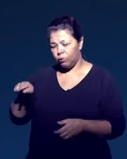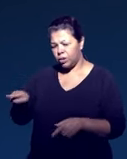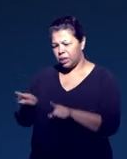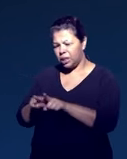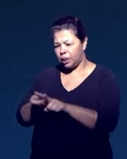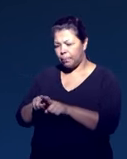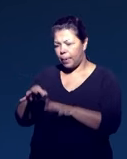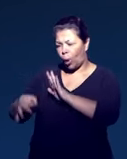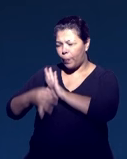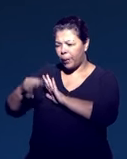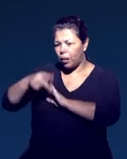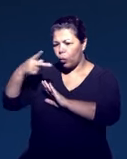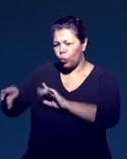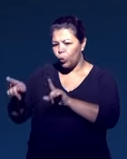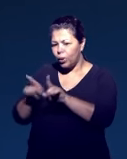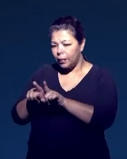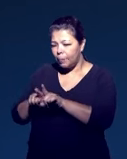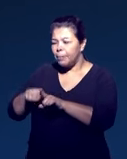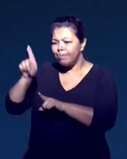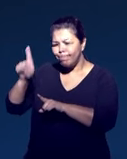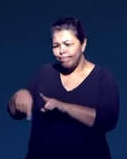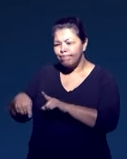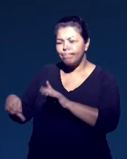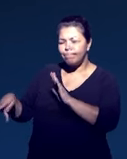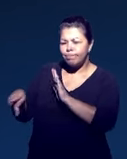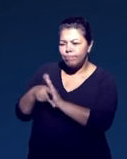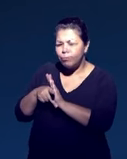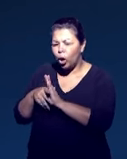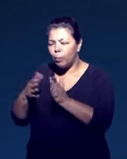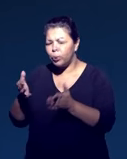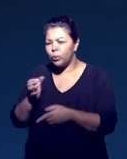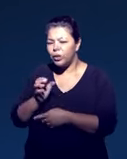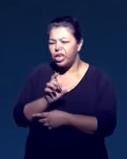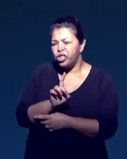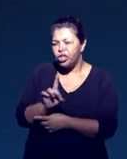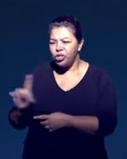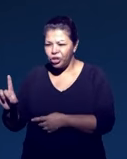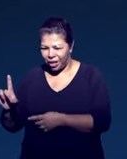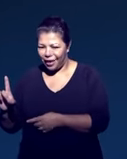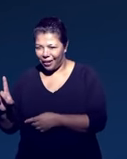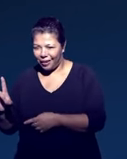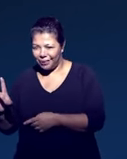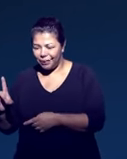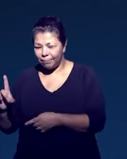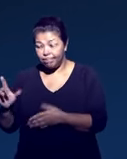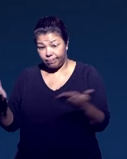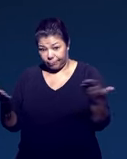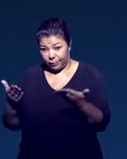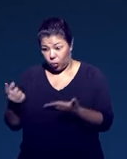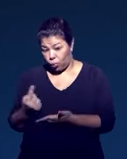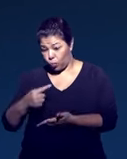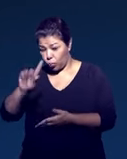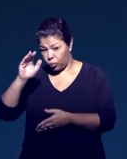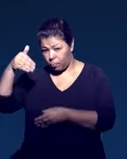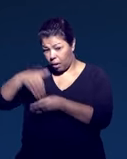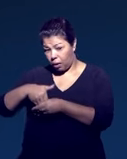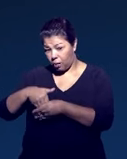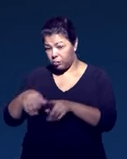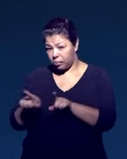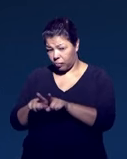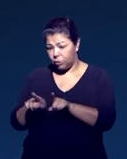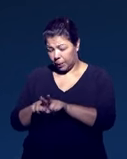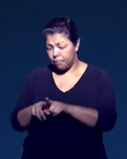próprio Senado ficou mais conservador ou mais de direita eh nessa última eleição e acho que né